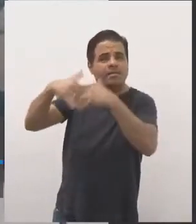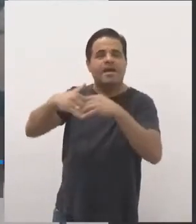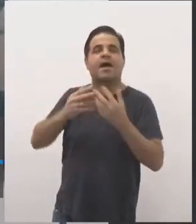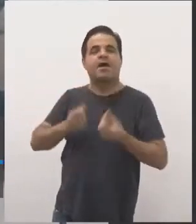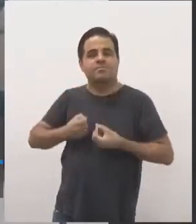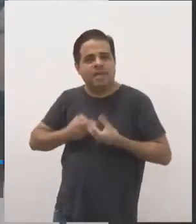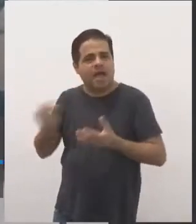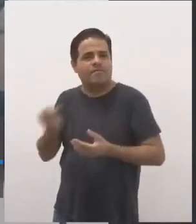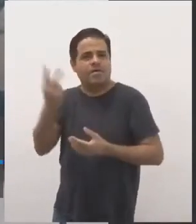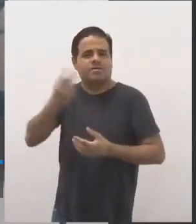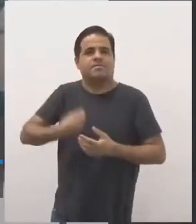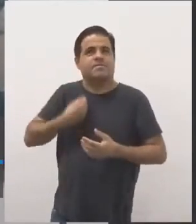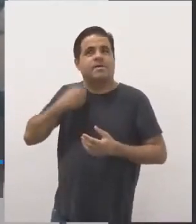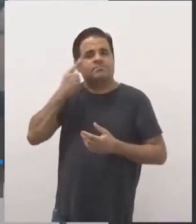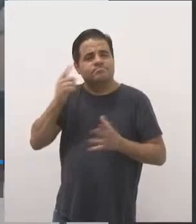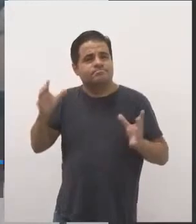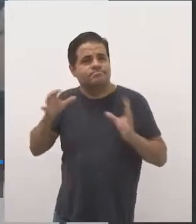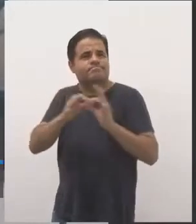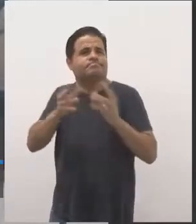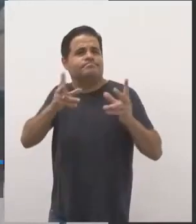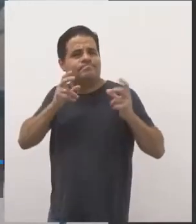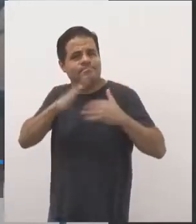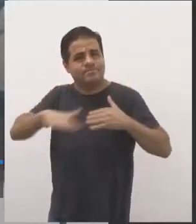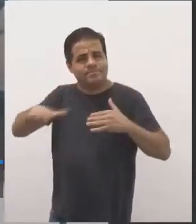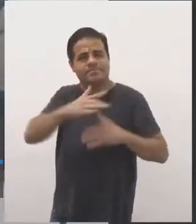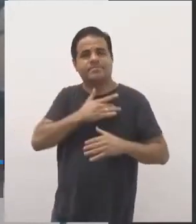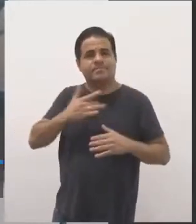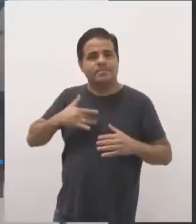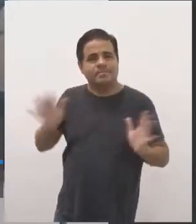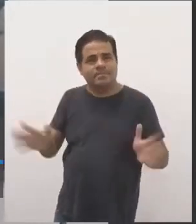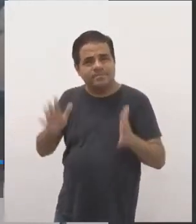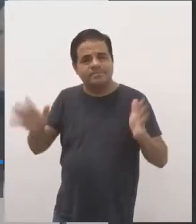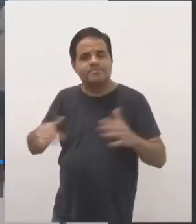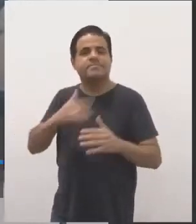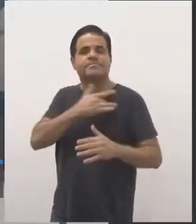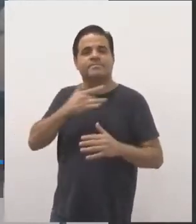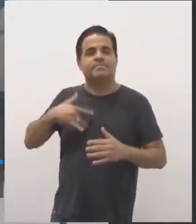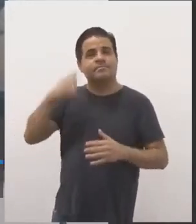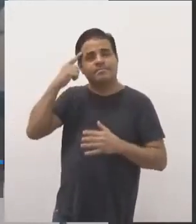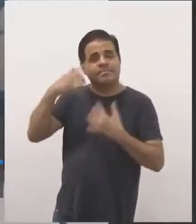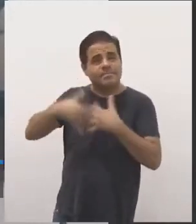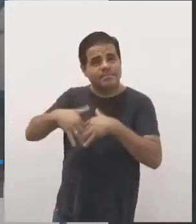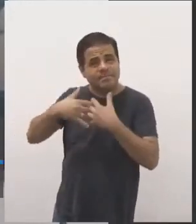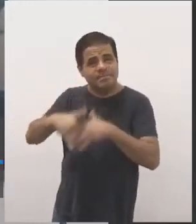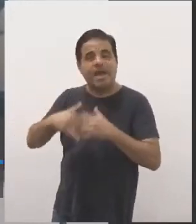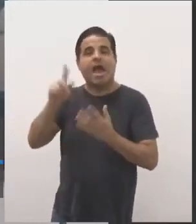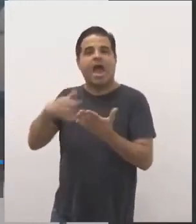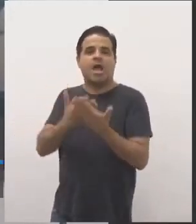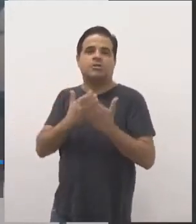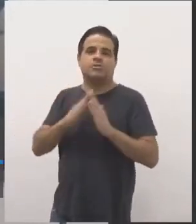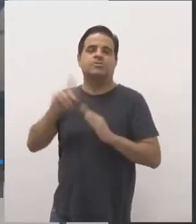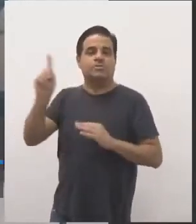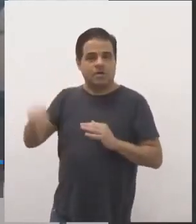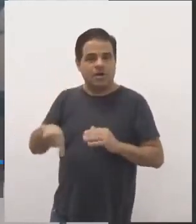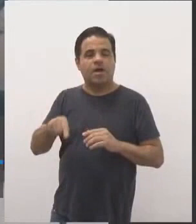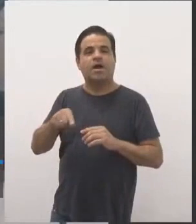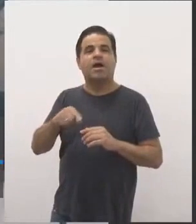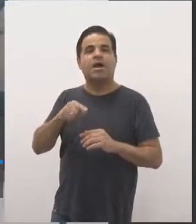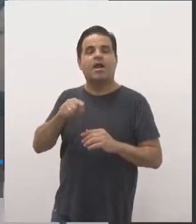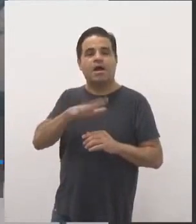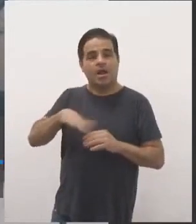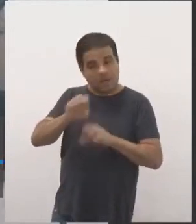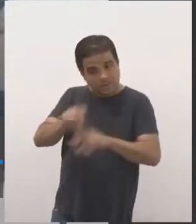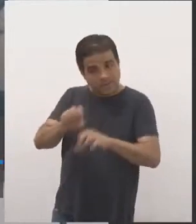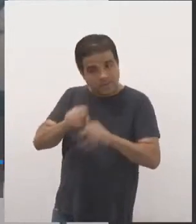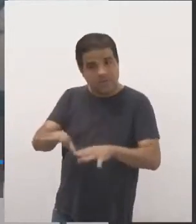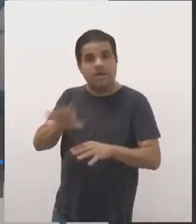com essa perspectiva de saúde mental, de promoção de saúde mental. E a escola, ela tem, no caso a educação,